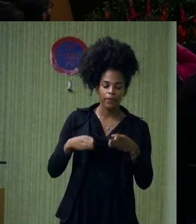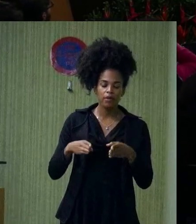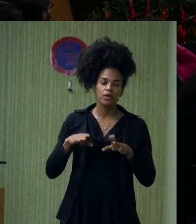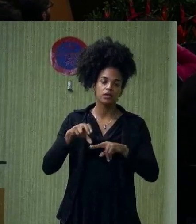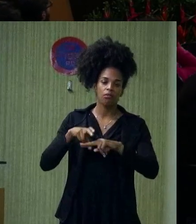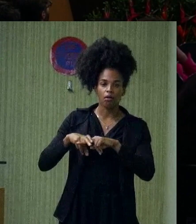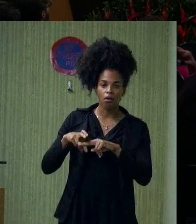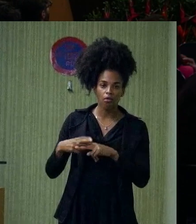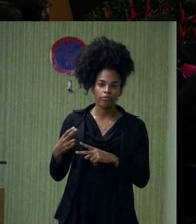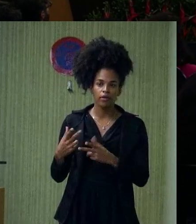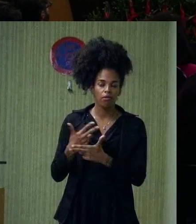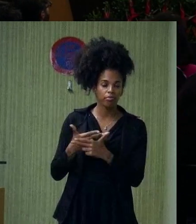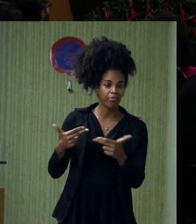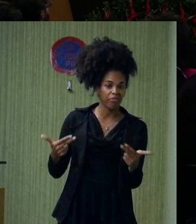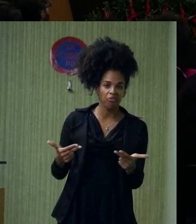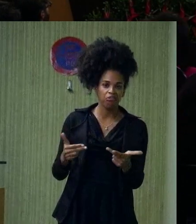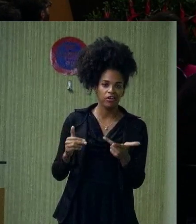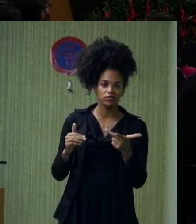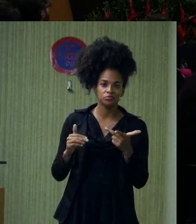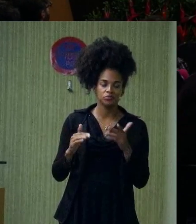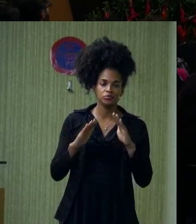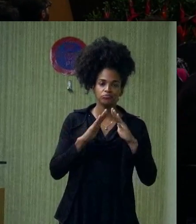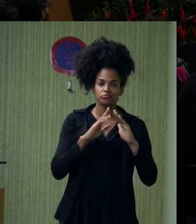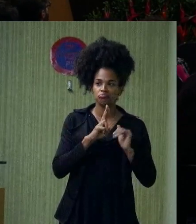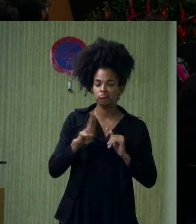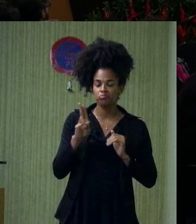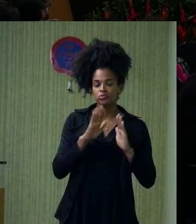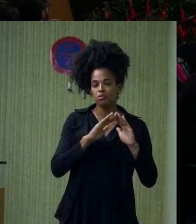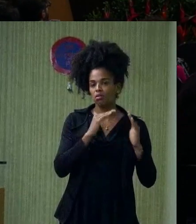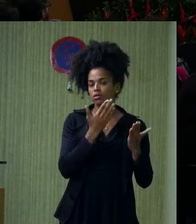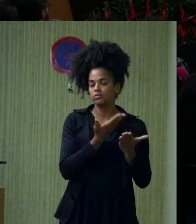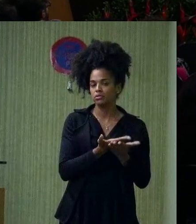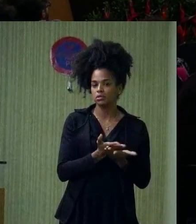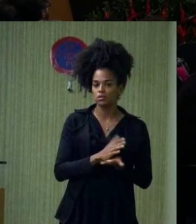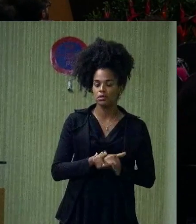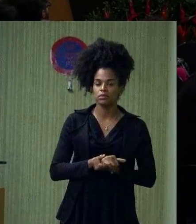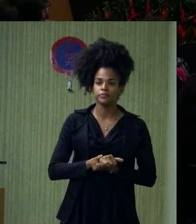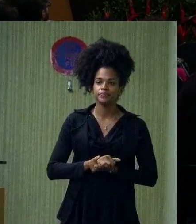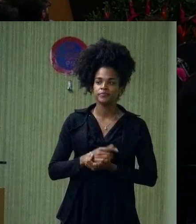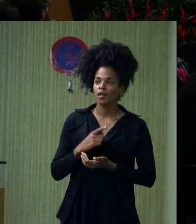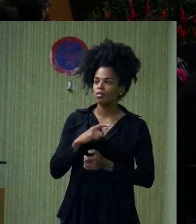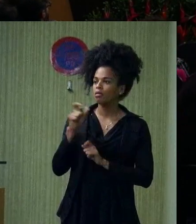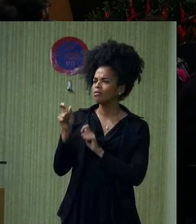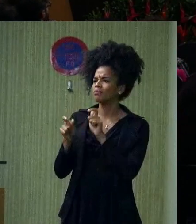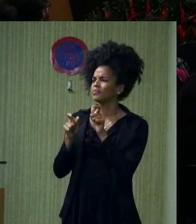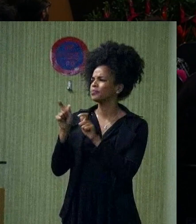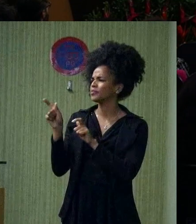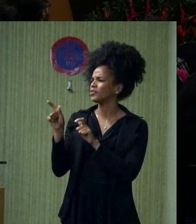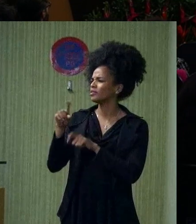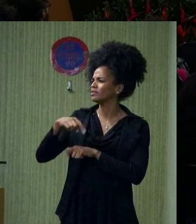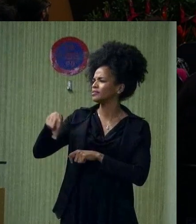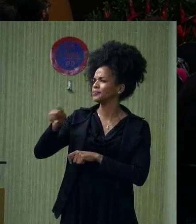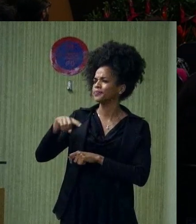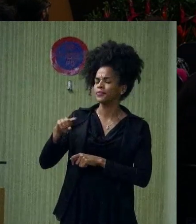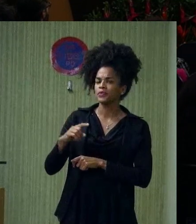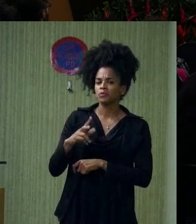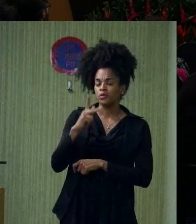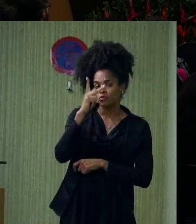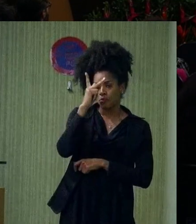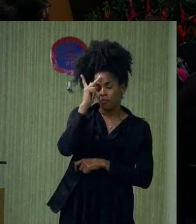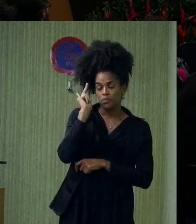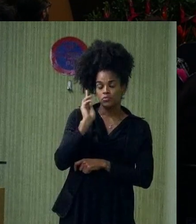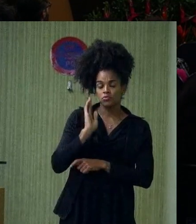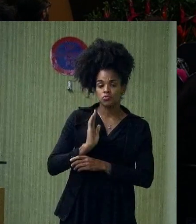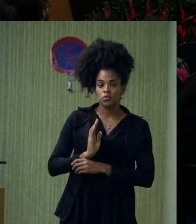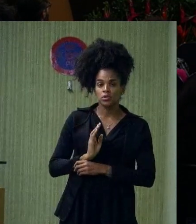Rosângela que é promotora da Regional da Educação de Santa Maria Simone Martini que é promotora Regional da Educação de Caxias então